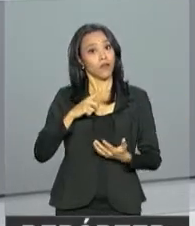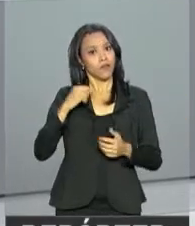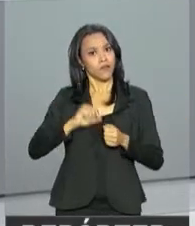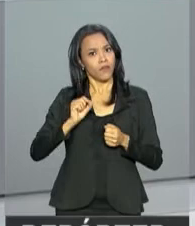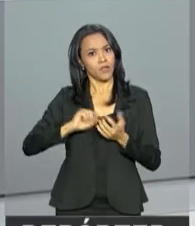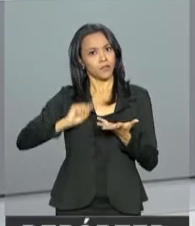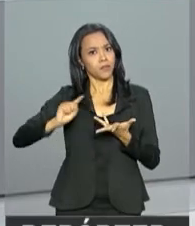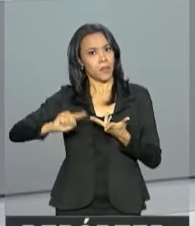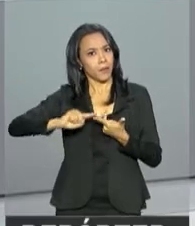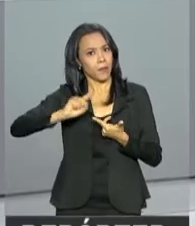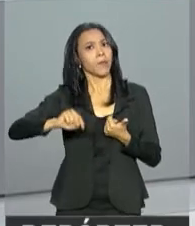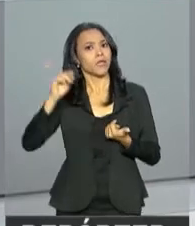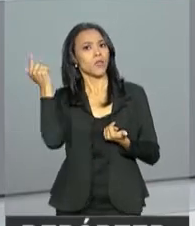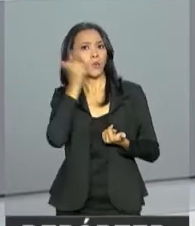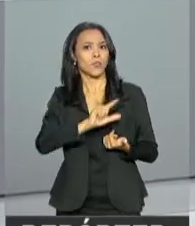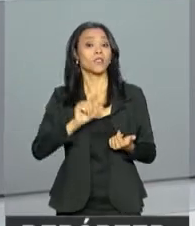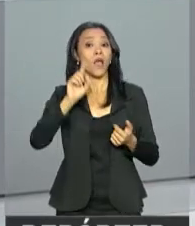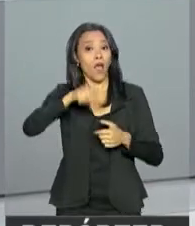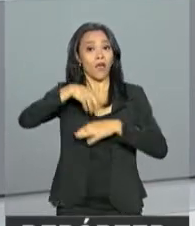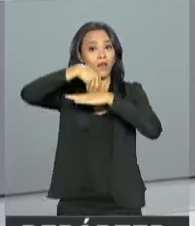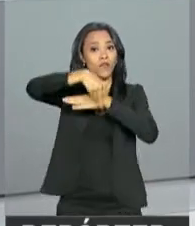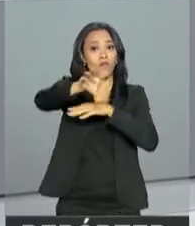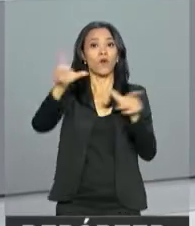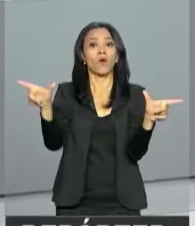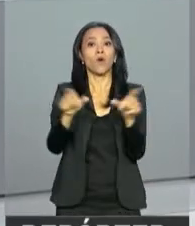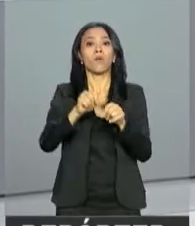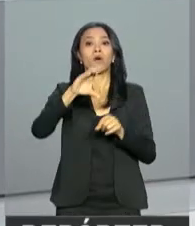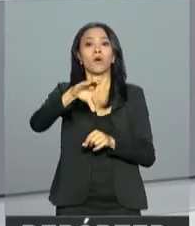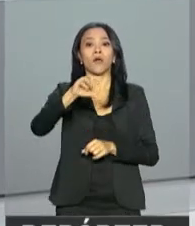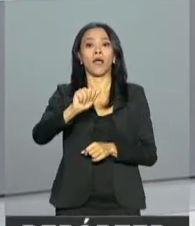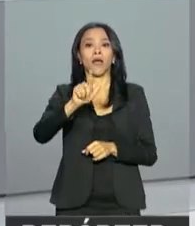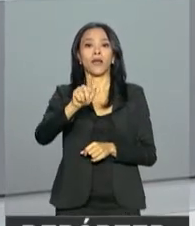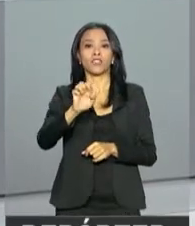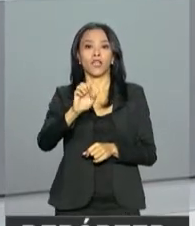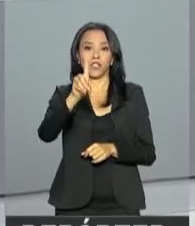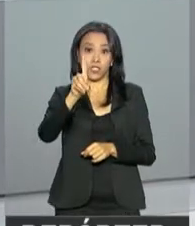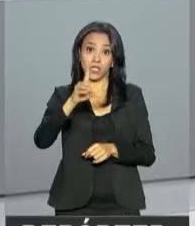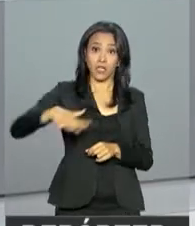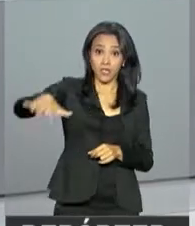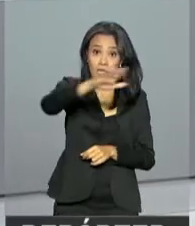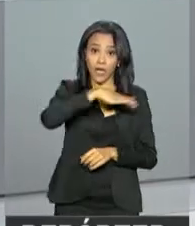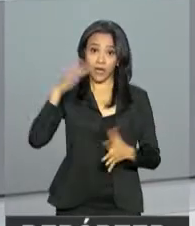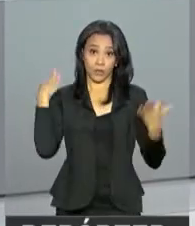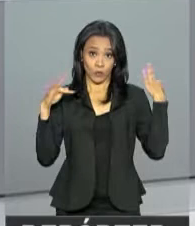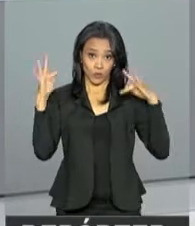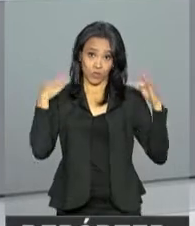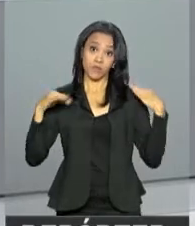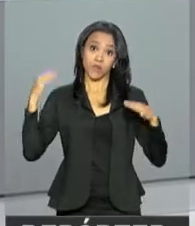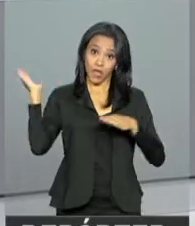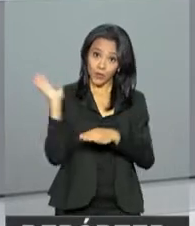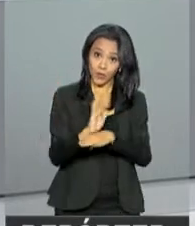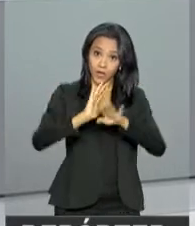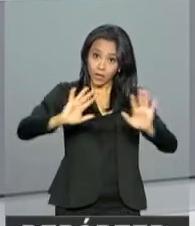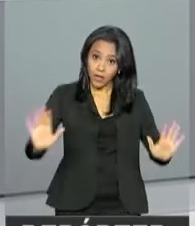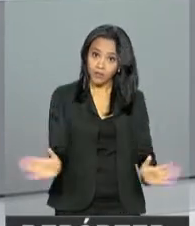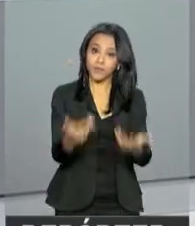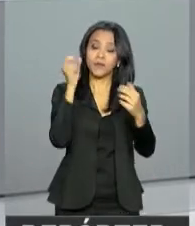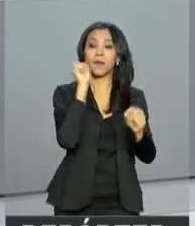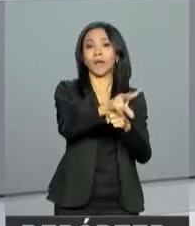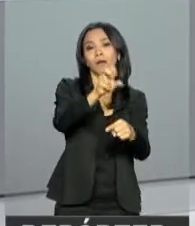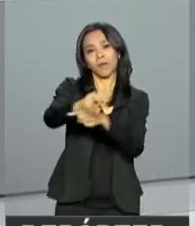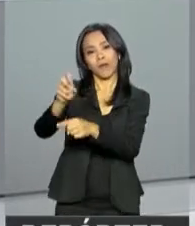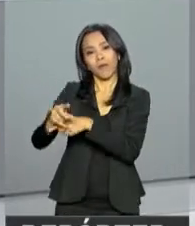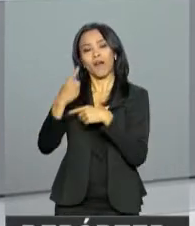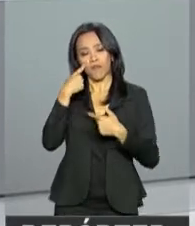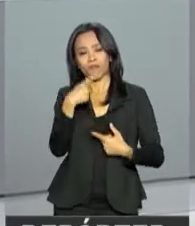como mostraram os últimos números do CAGED. E o setor de turismo tem ajudado a criar mais postos de trabalho. É o que nós vamos ver agora